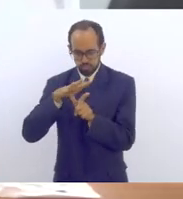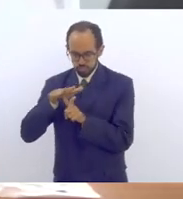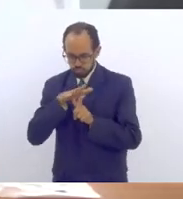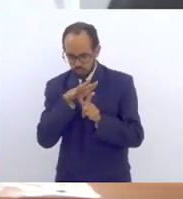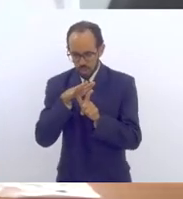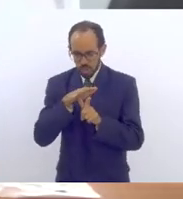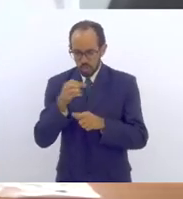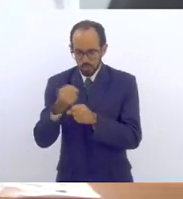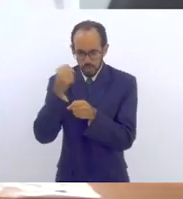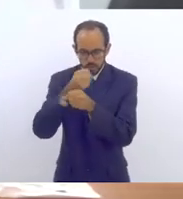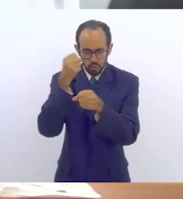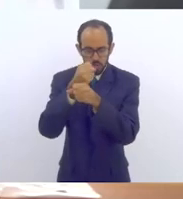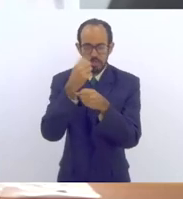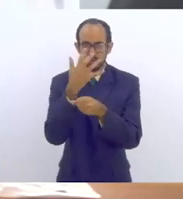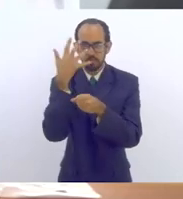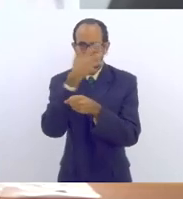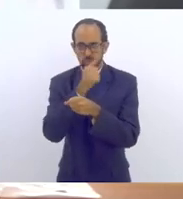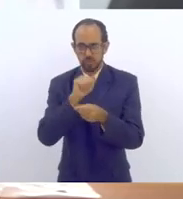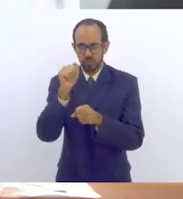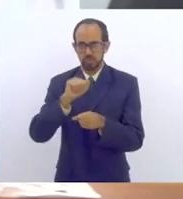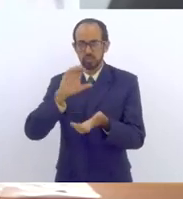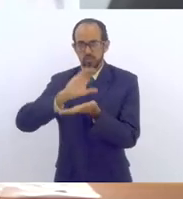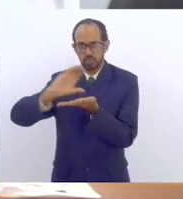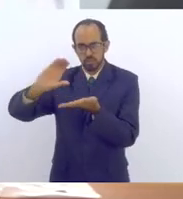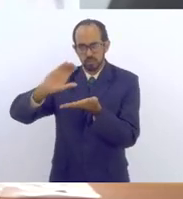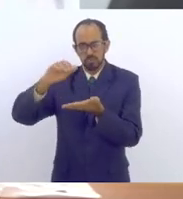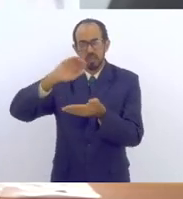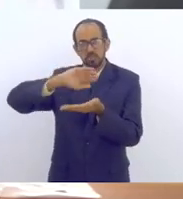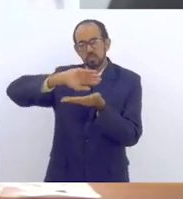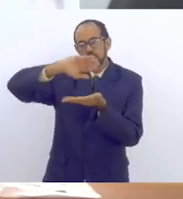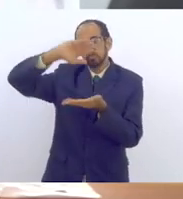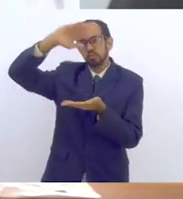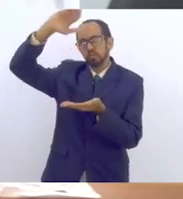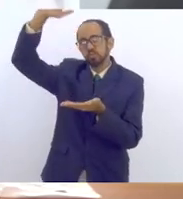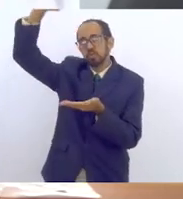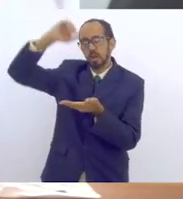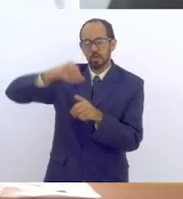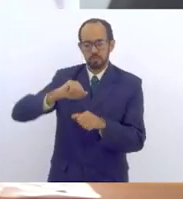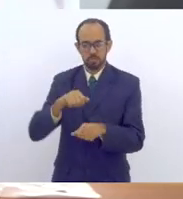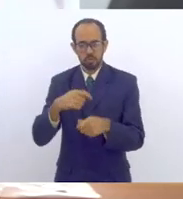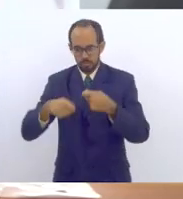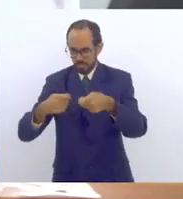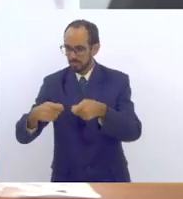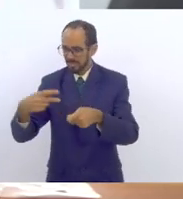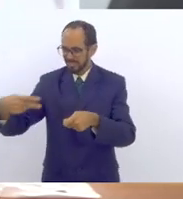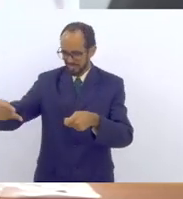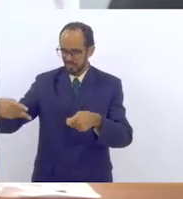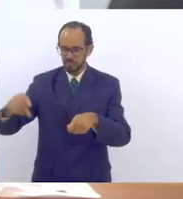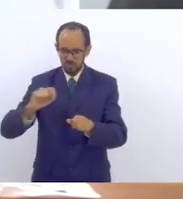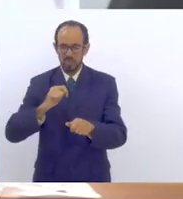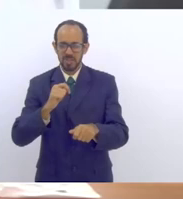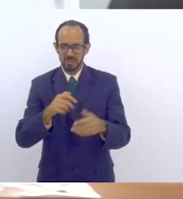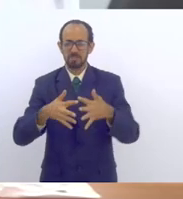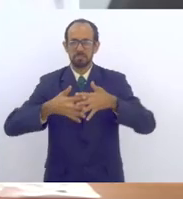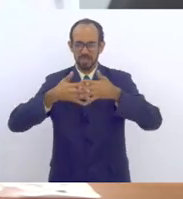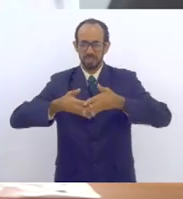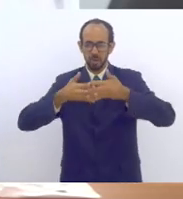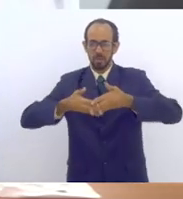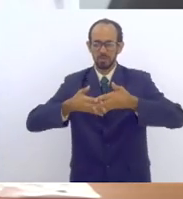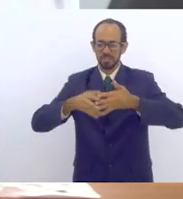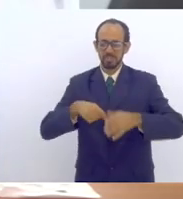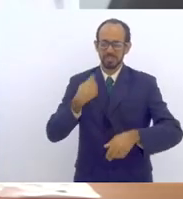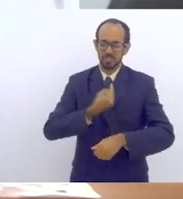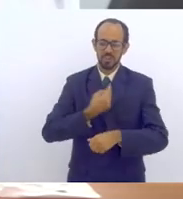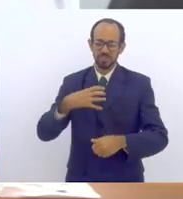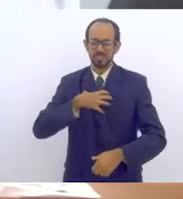os investimentos estão sendo feito de encostas especialmente sobre o teu comando lá em Petrópolis então a gente fica muito feliz